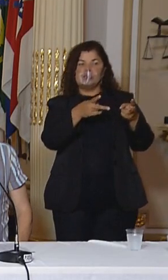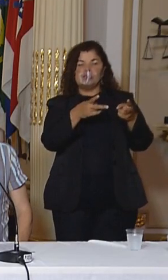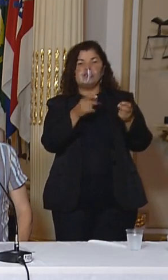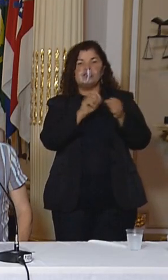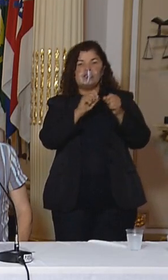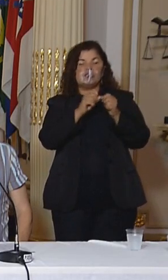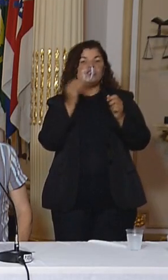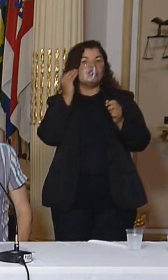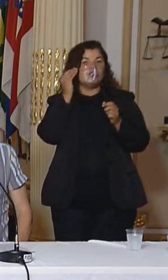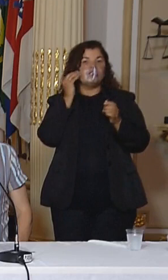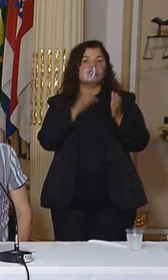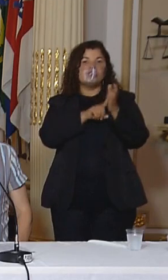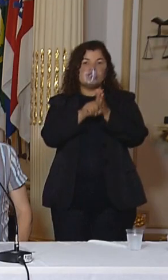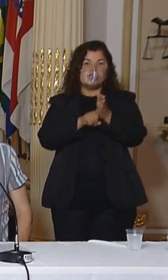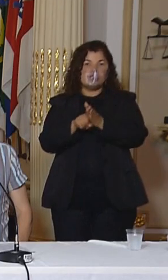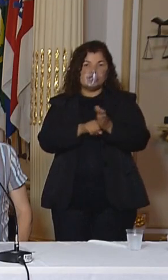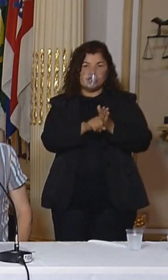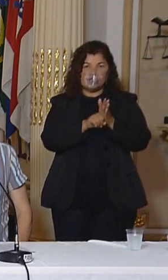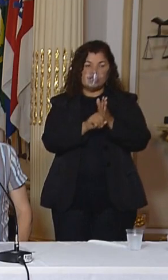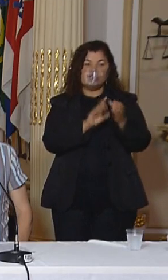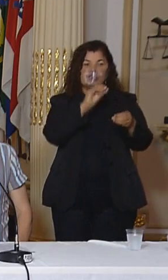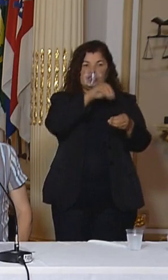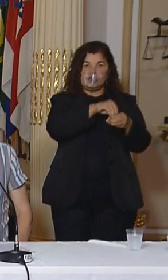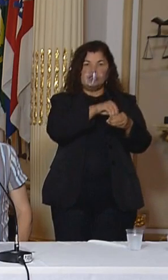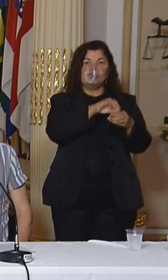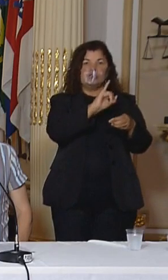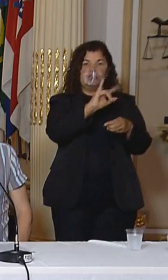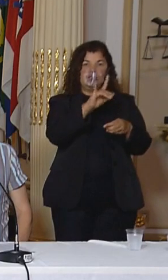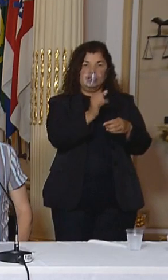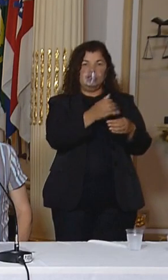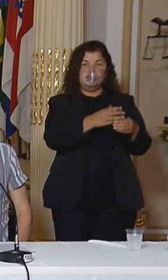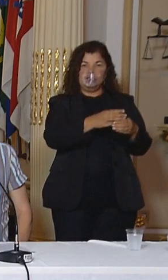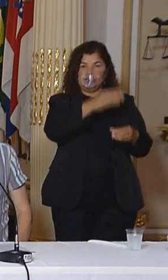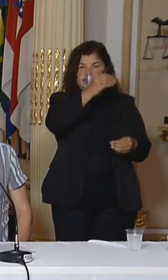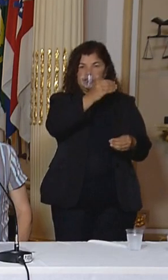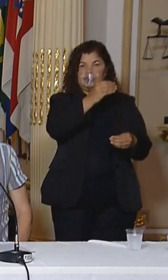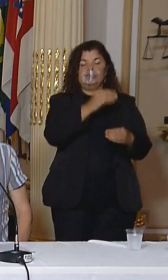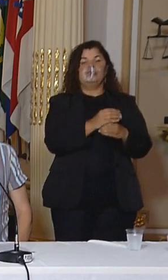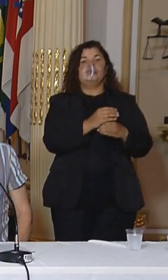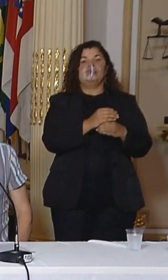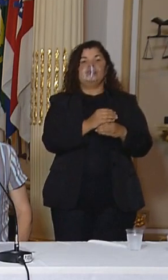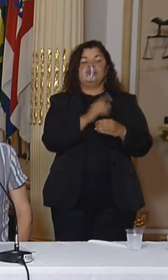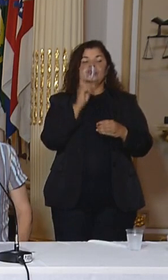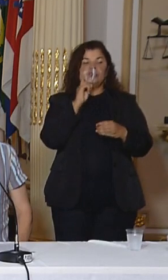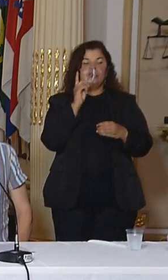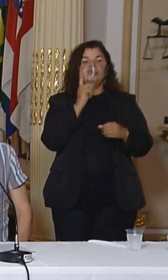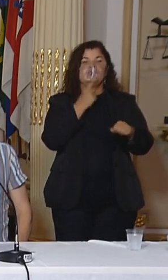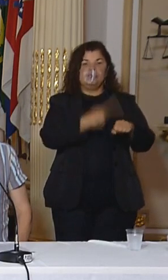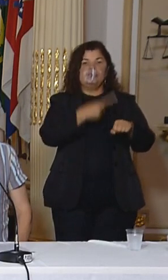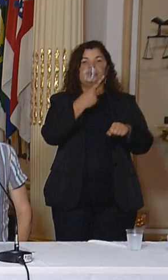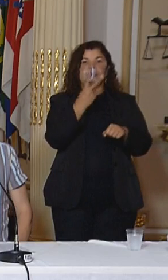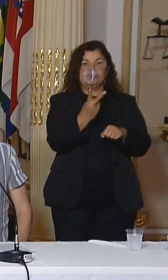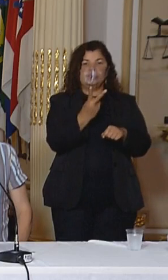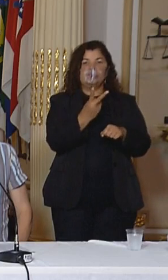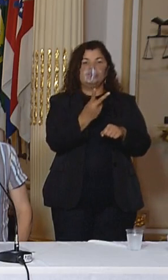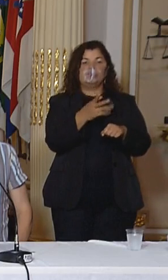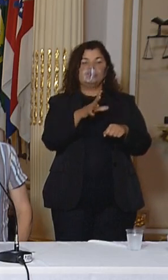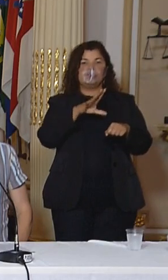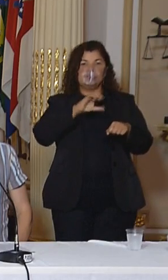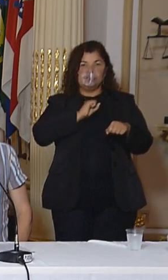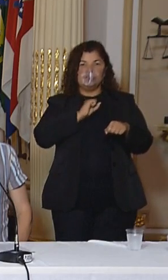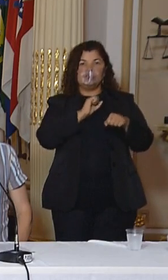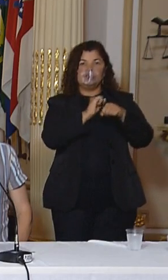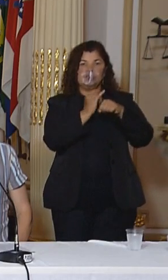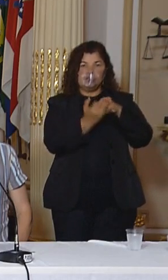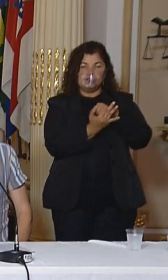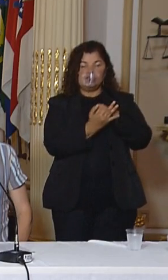testagem muito importante lá em Noronha e detectamos então 2 casos ativos, né, que já